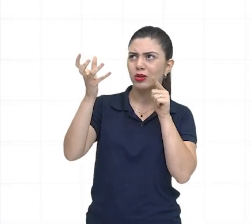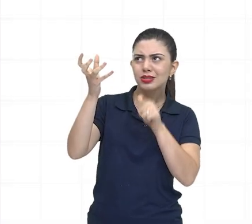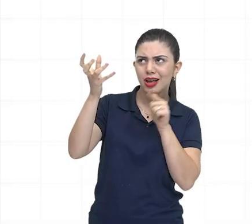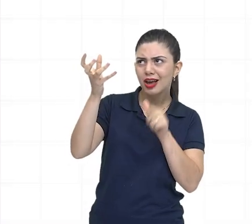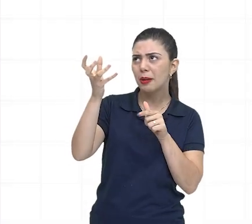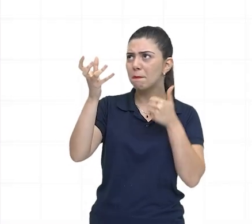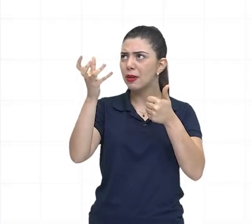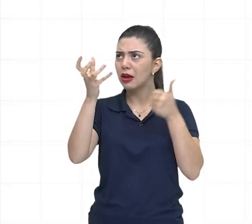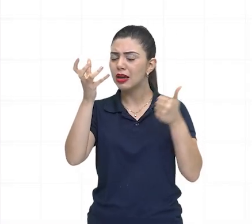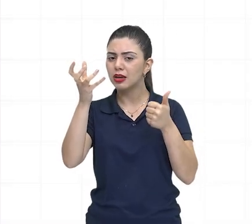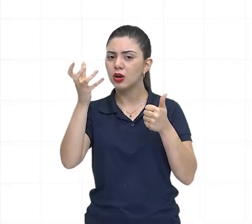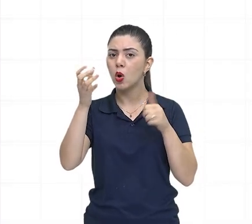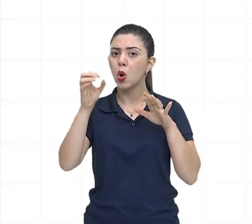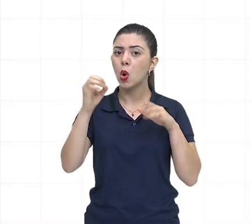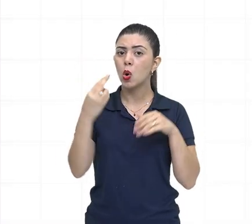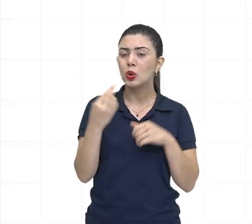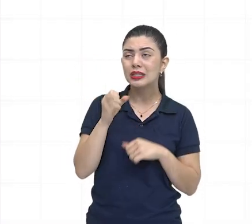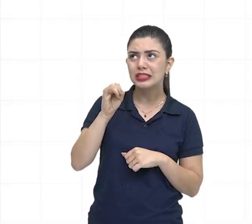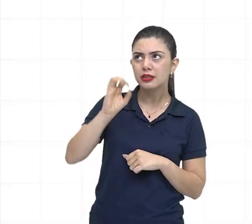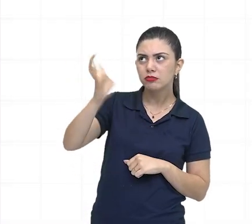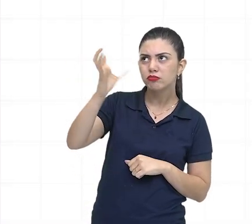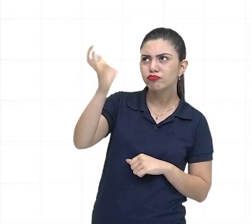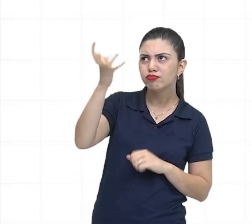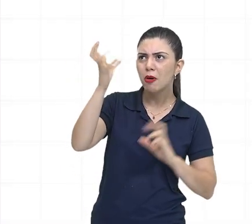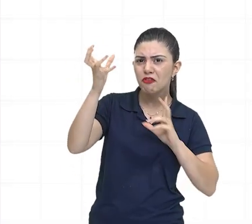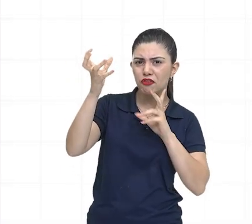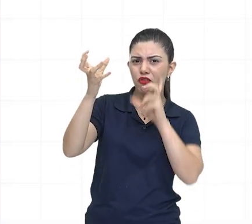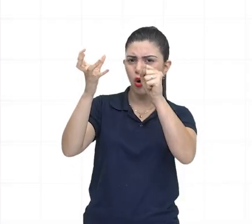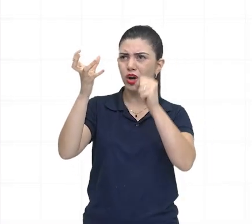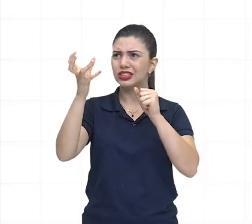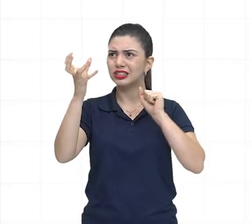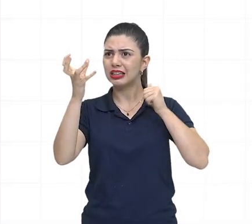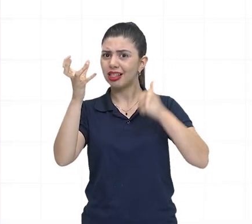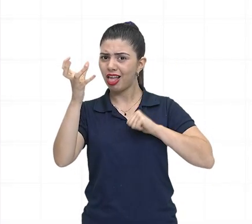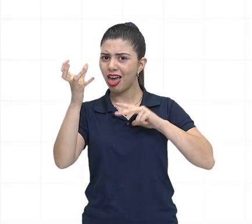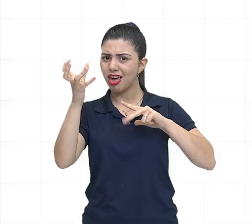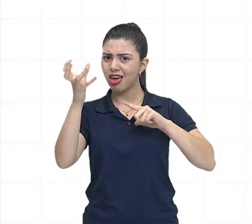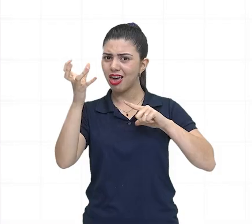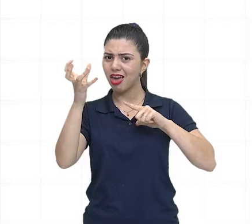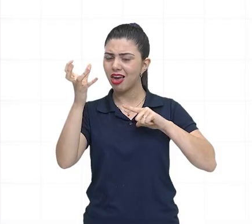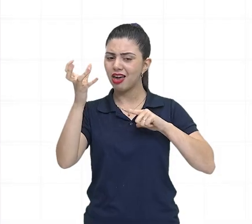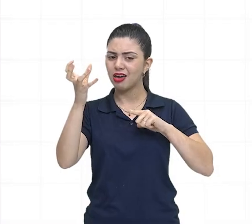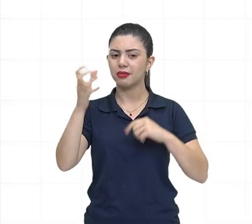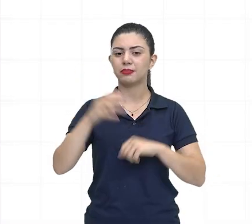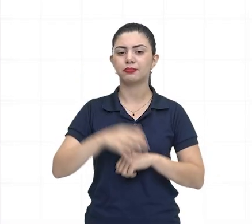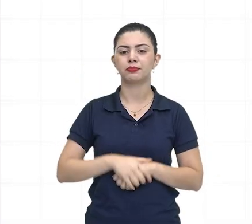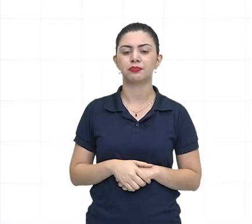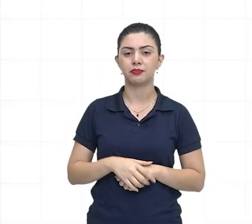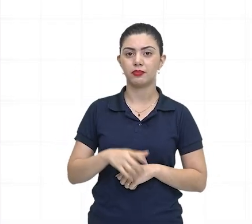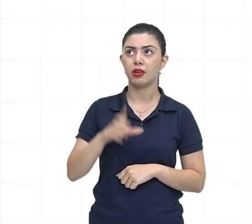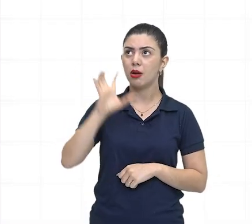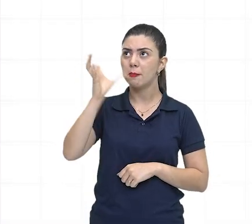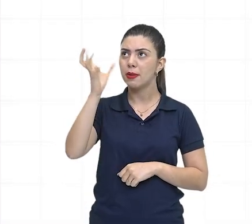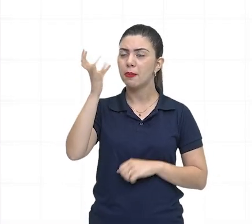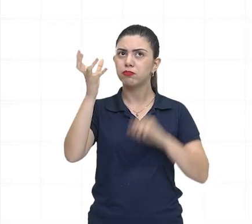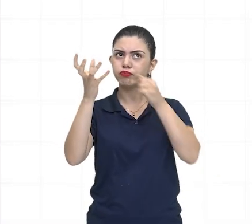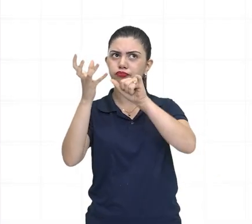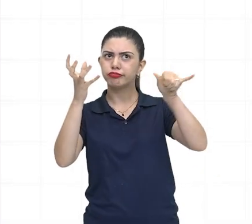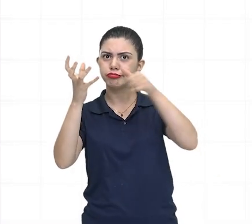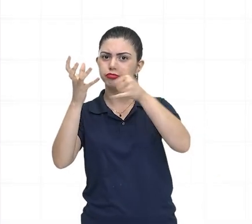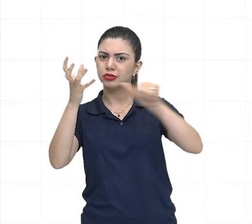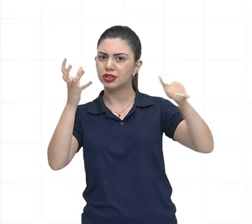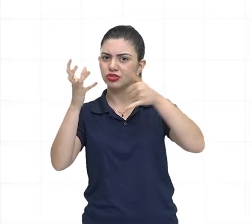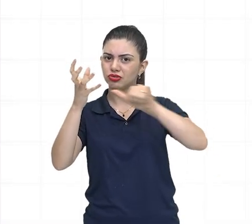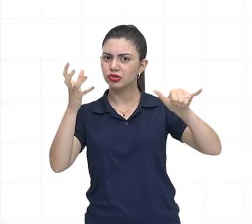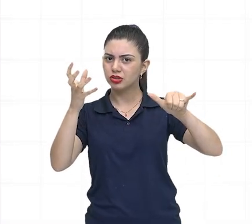lâmpada está enroscada ou plugada, depois tem energia,